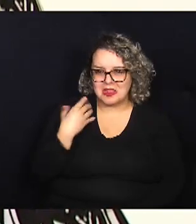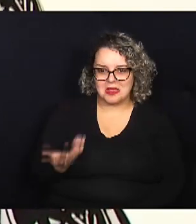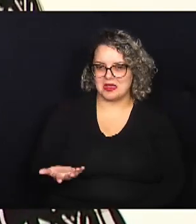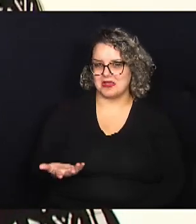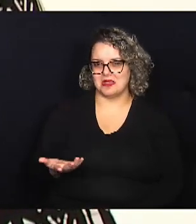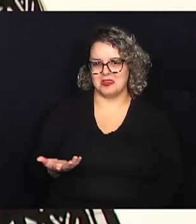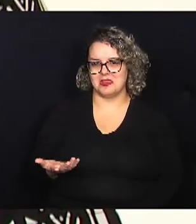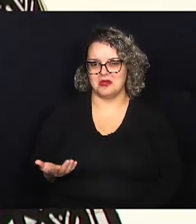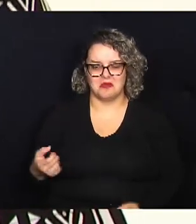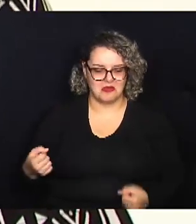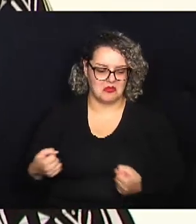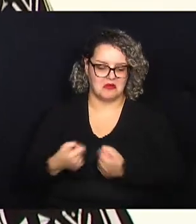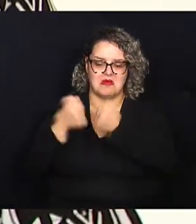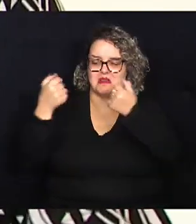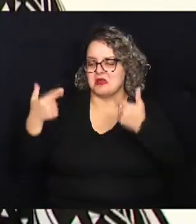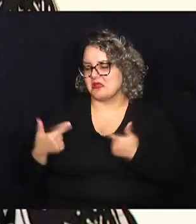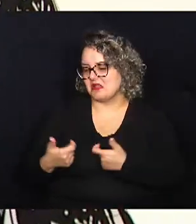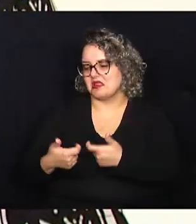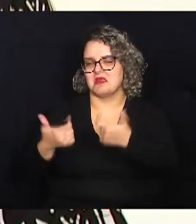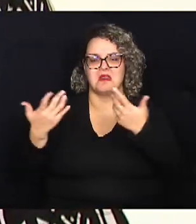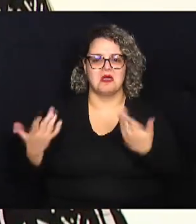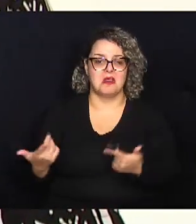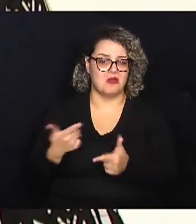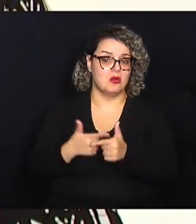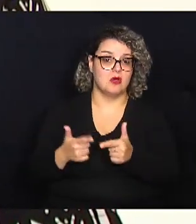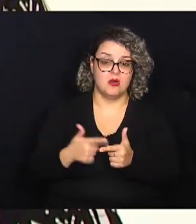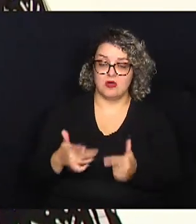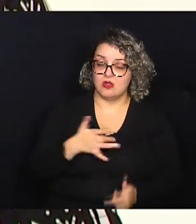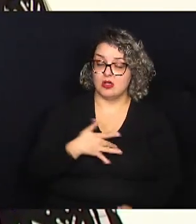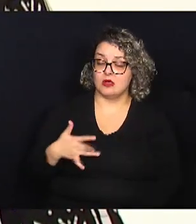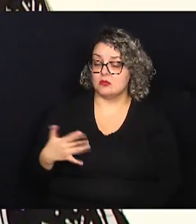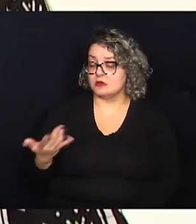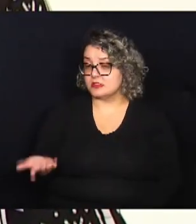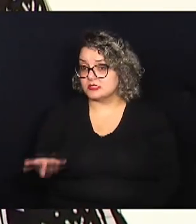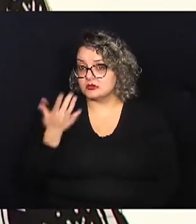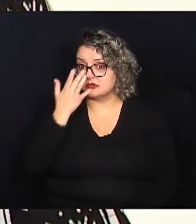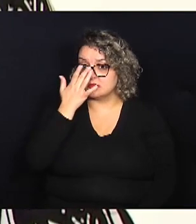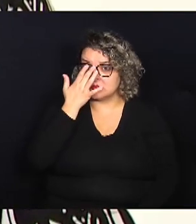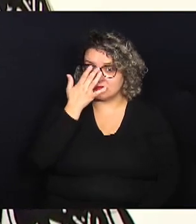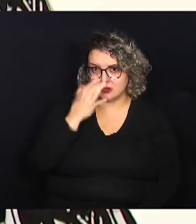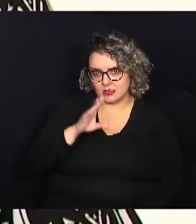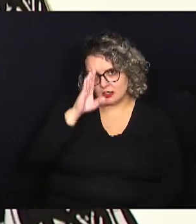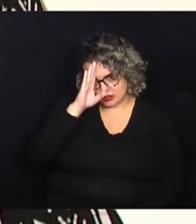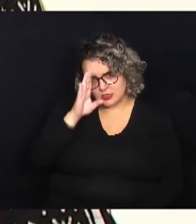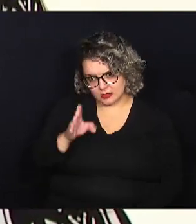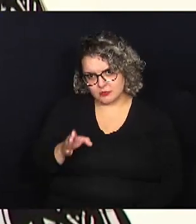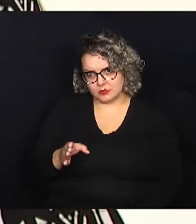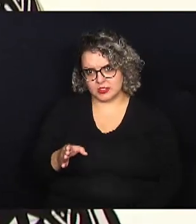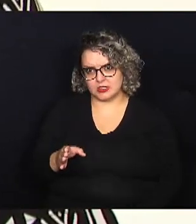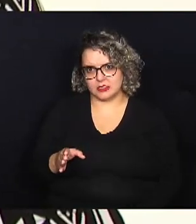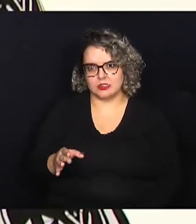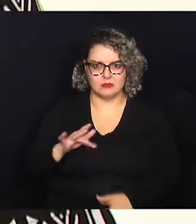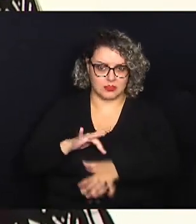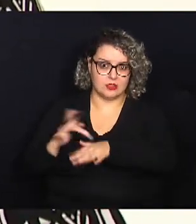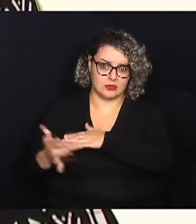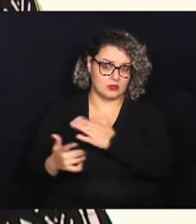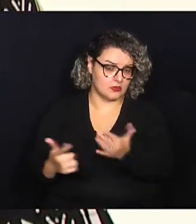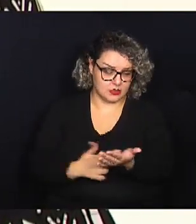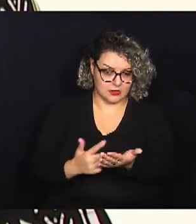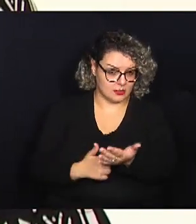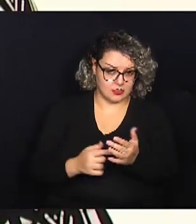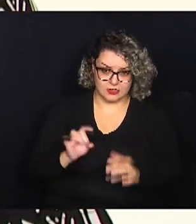com conflitos, problemas de saúde. Então, principalmente em mídia, nos livros, nos mostram